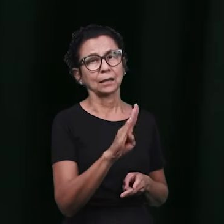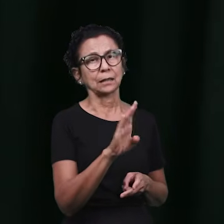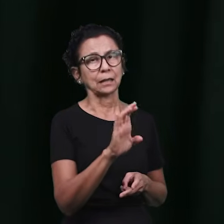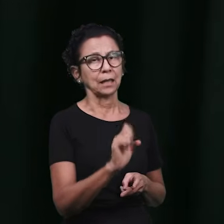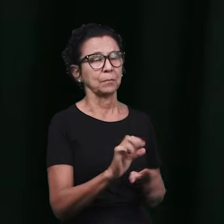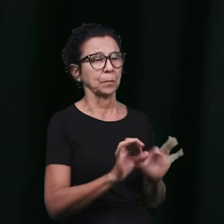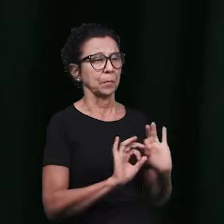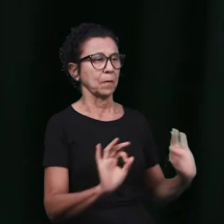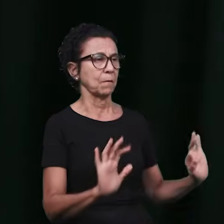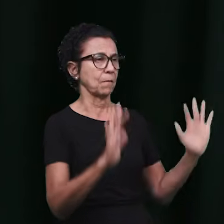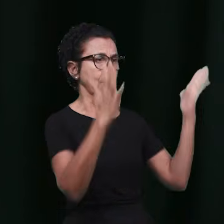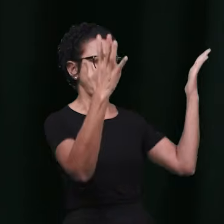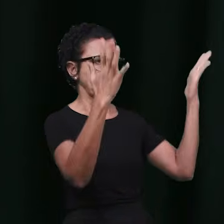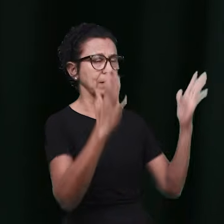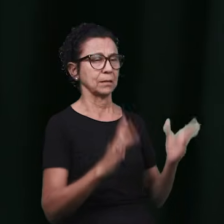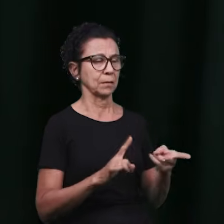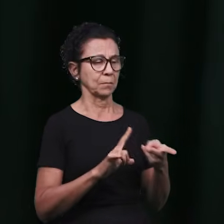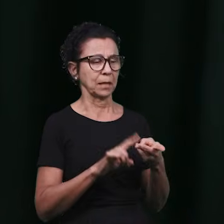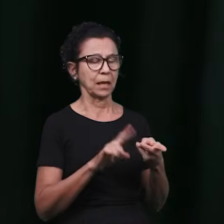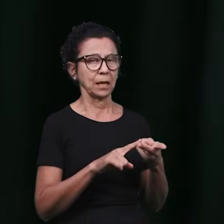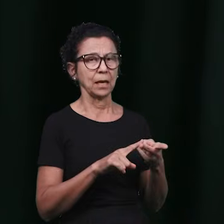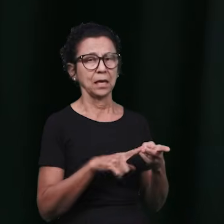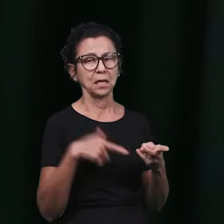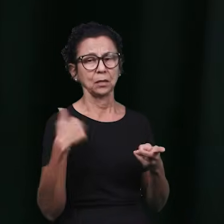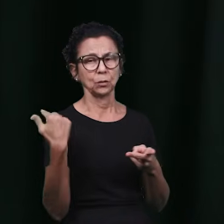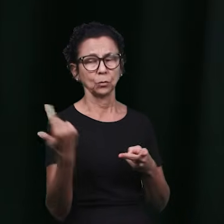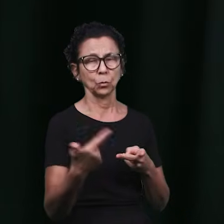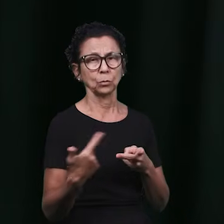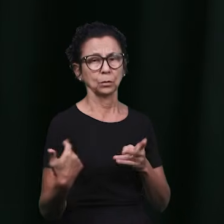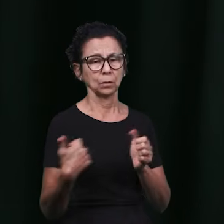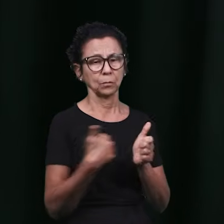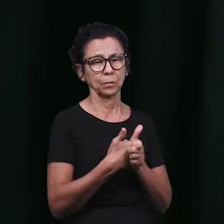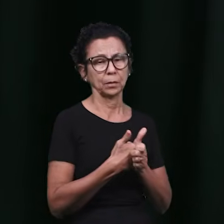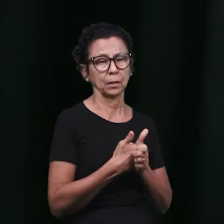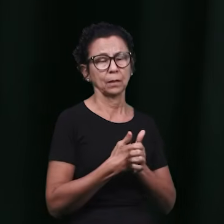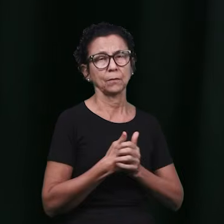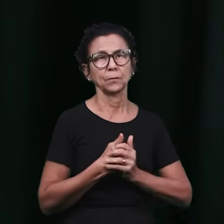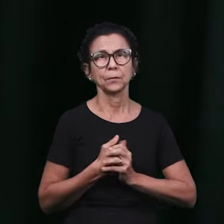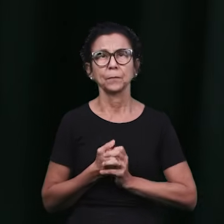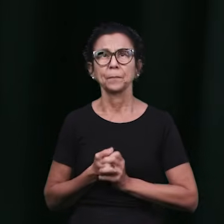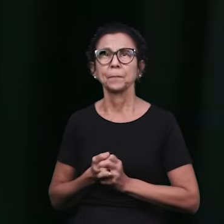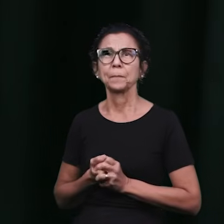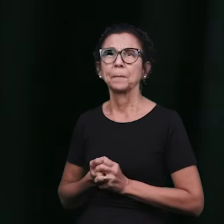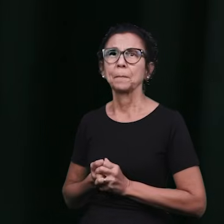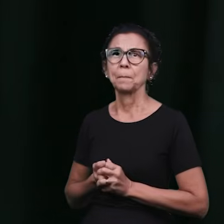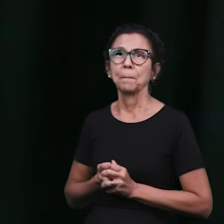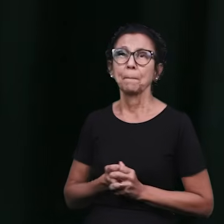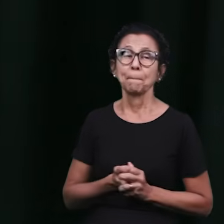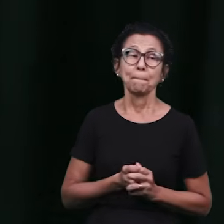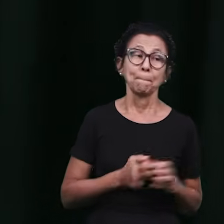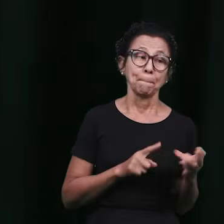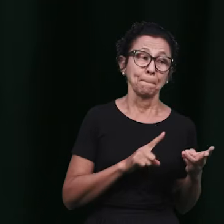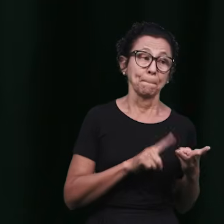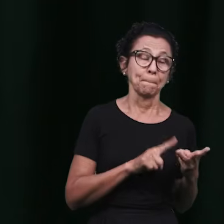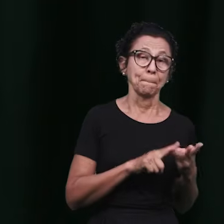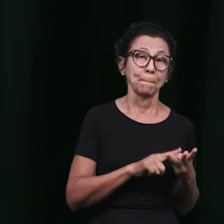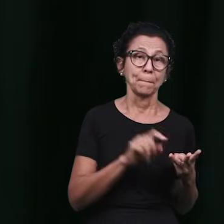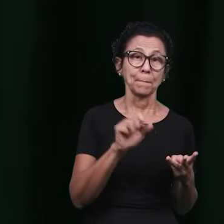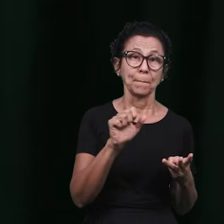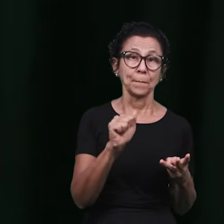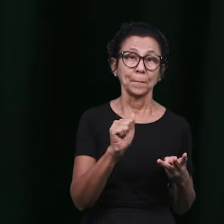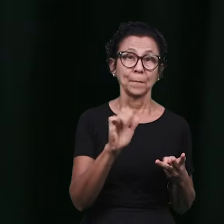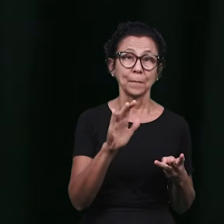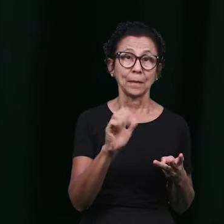dele, e entusiasmou, mas Acabe ele tinha um propósito. Ele tinha o propósito